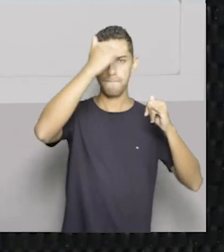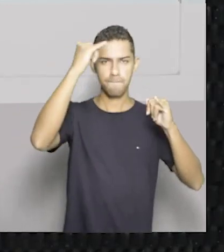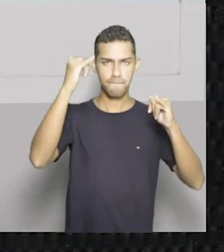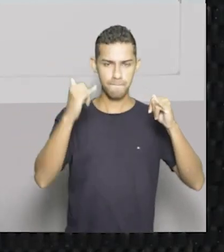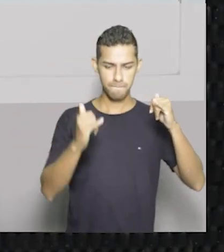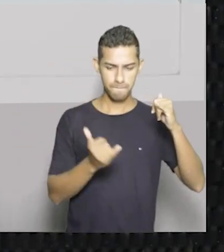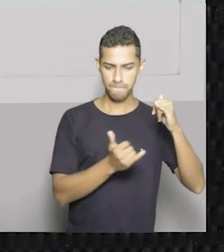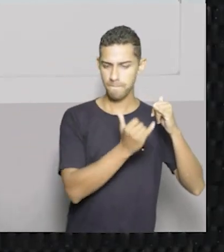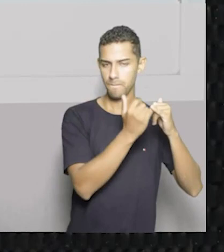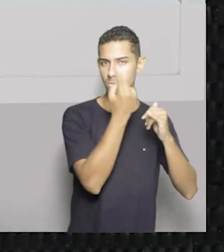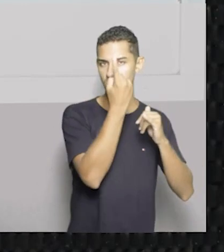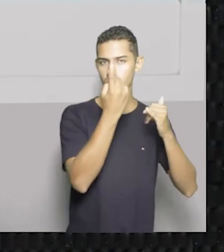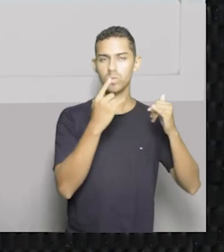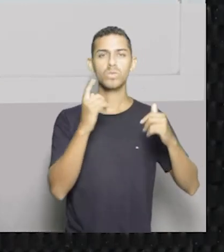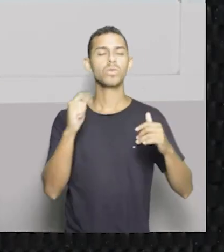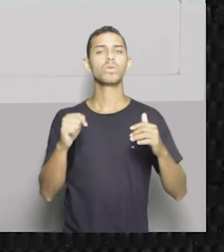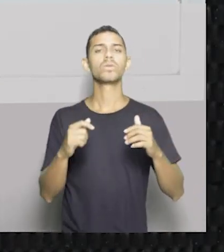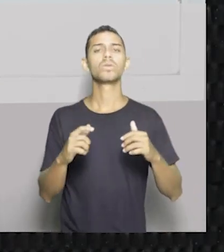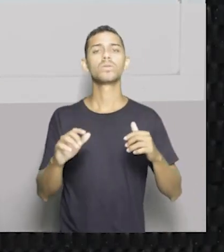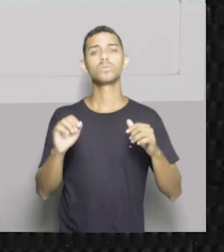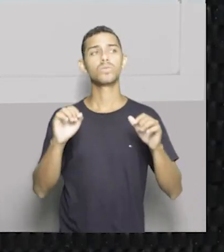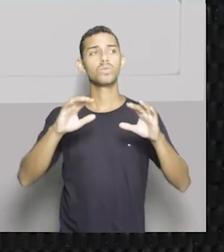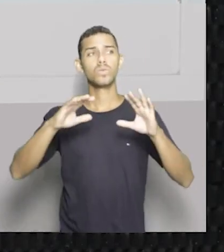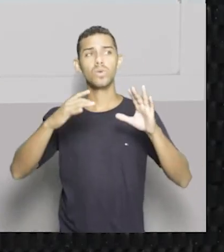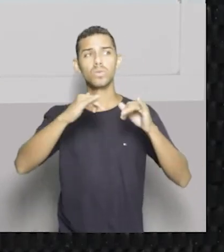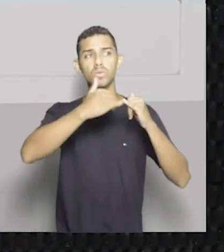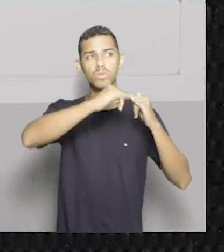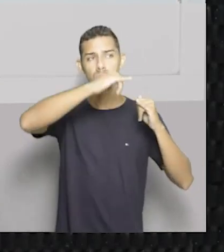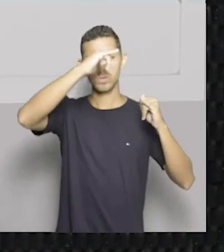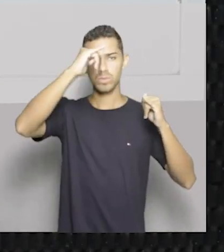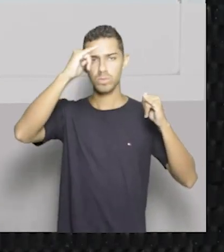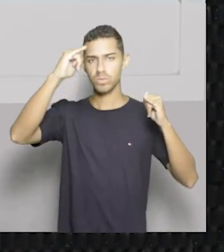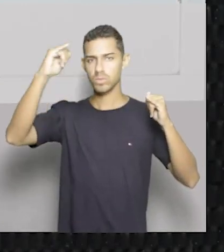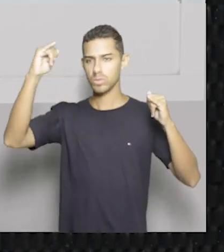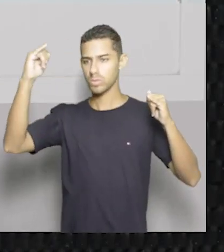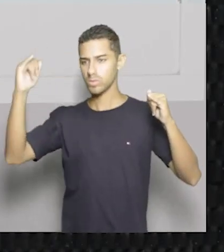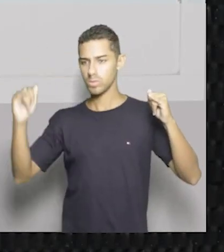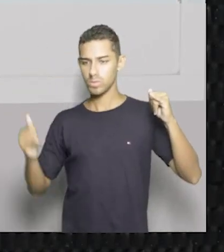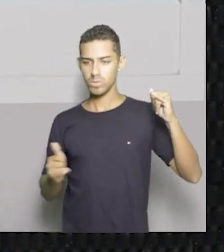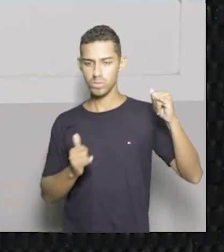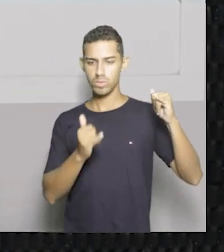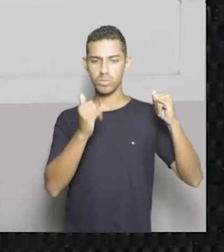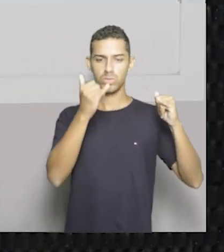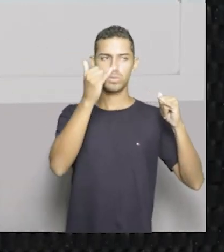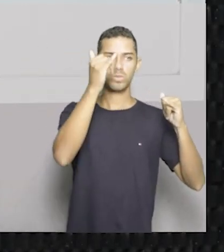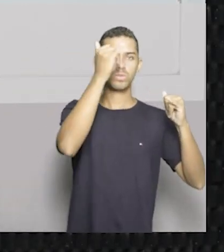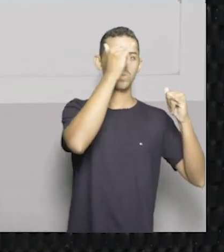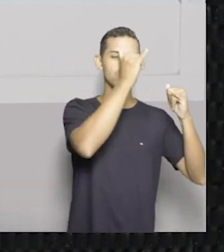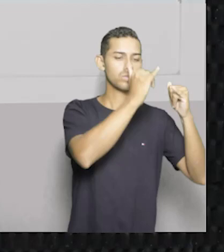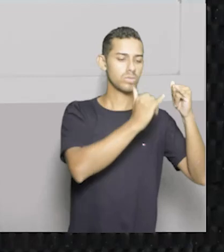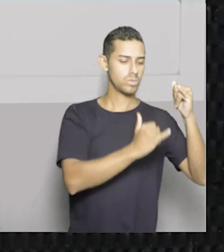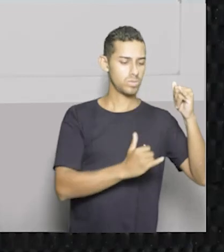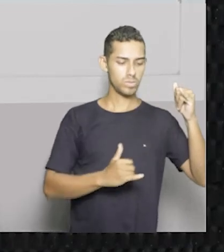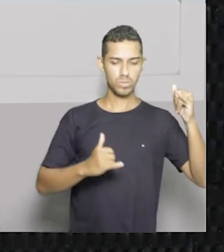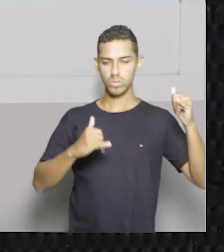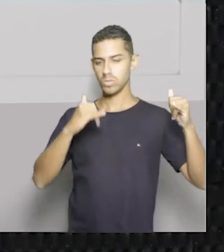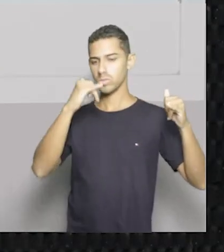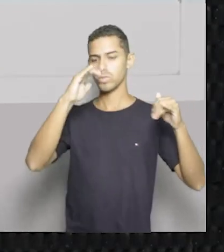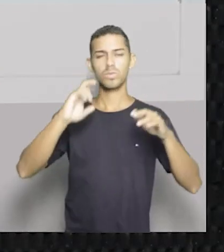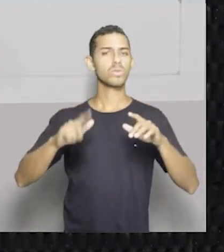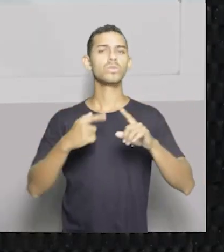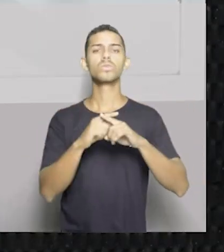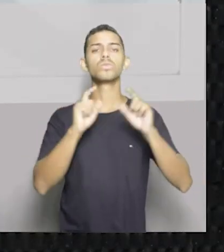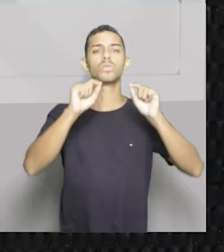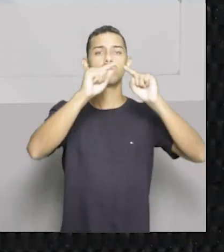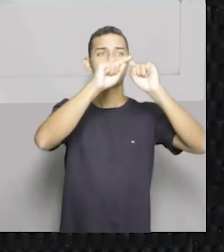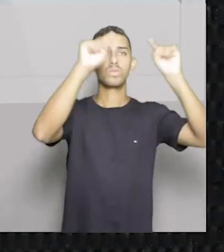aqui. Não, o que seria um circuito complexo se tivesse uma corrente passando por aqui também, ó? Em mais de uma malha. O que é uma